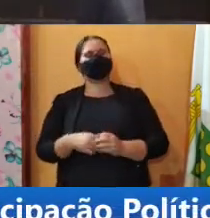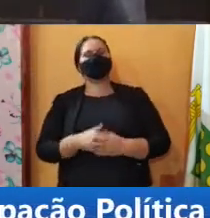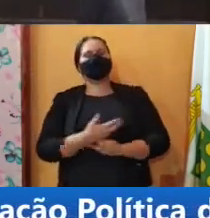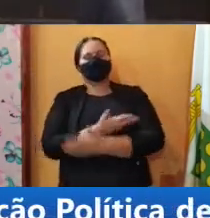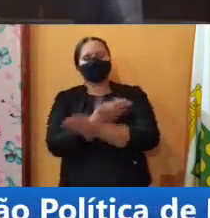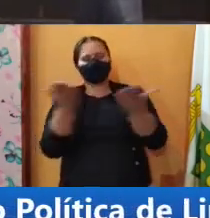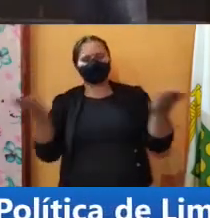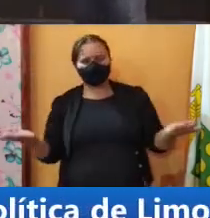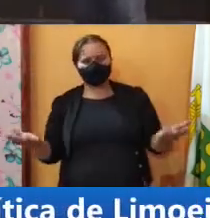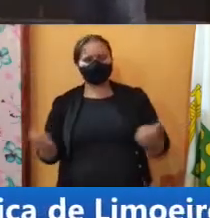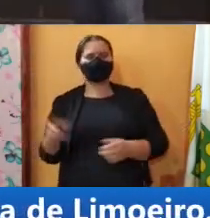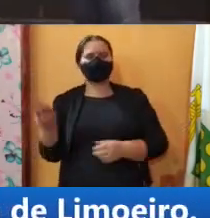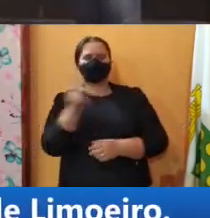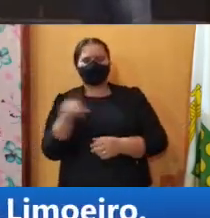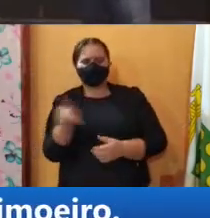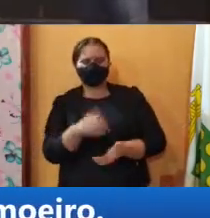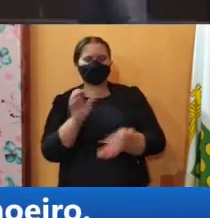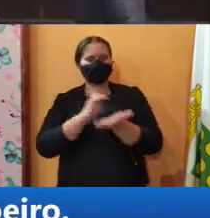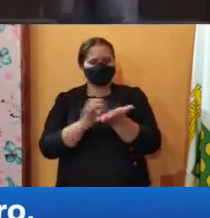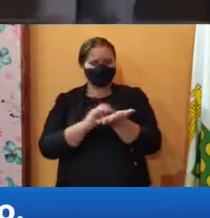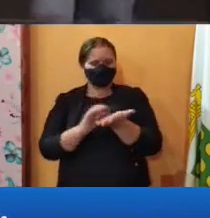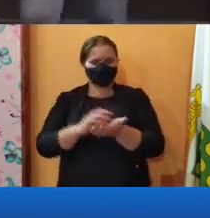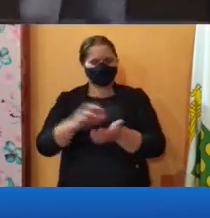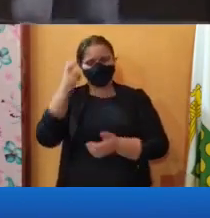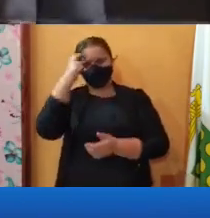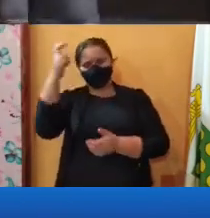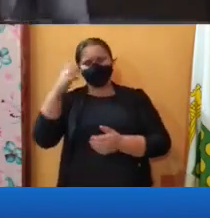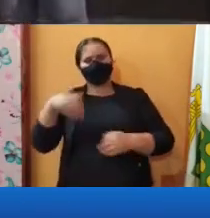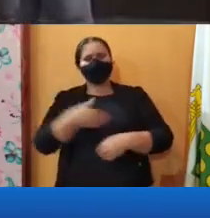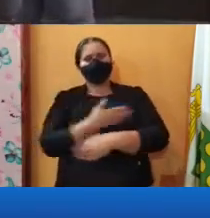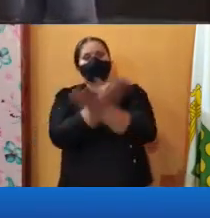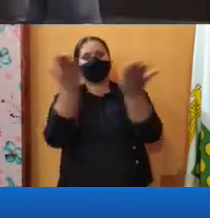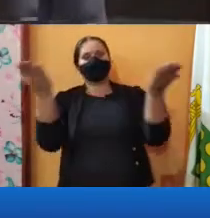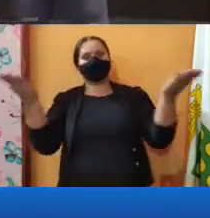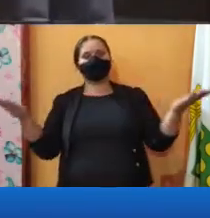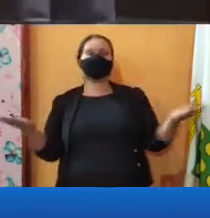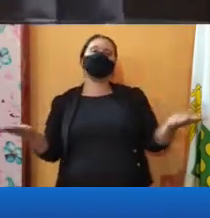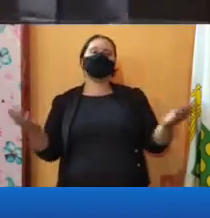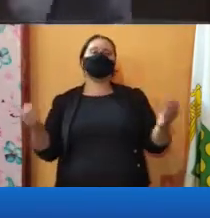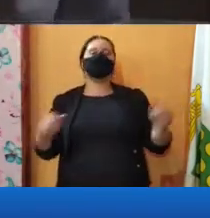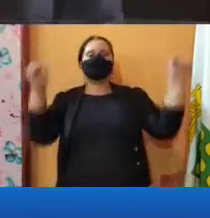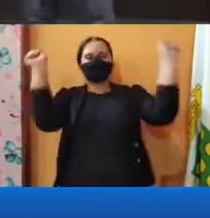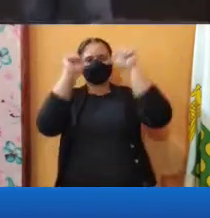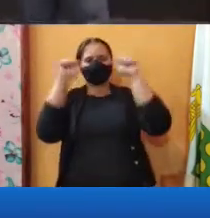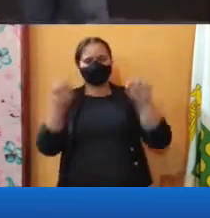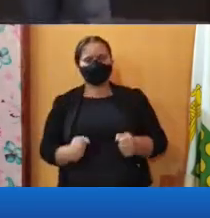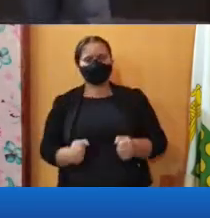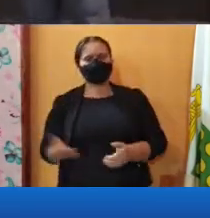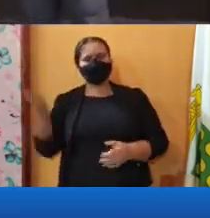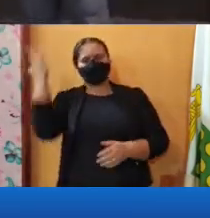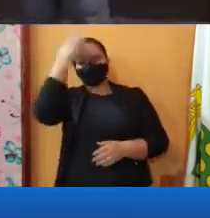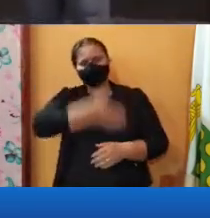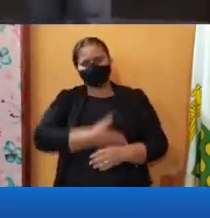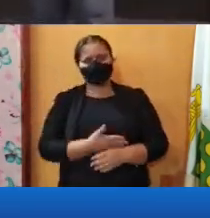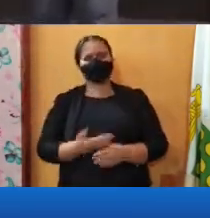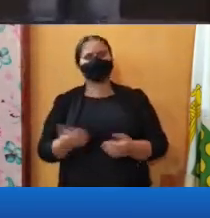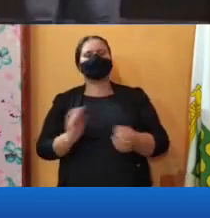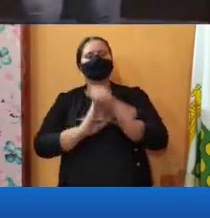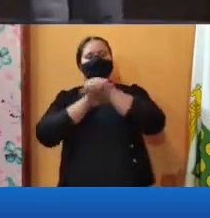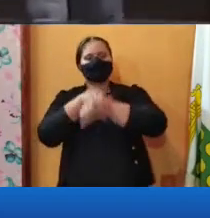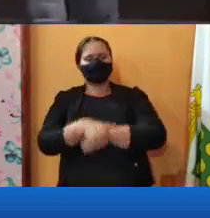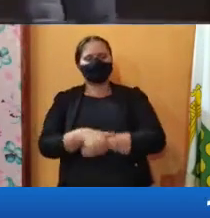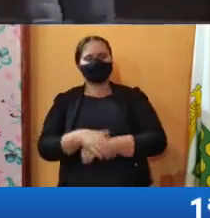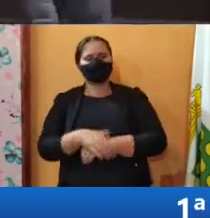professora amada, boa noite. A todos os artistas que estão aqui presentes nessa noite